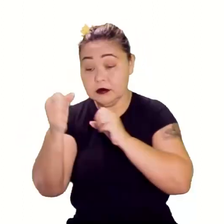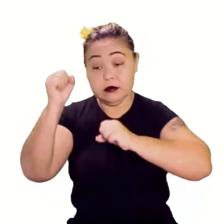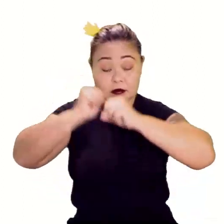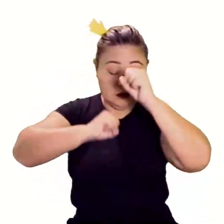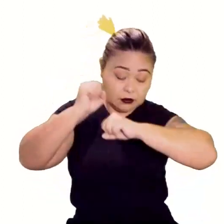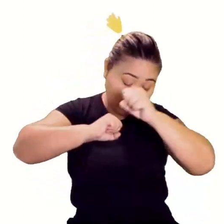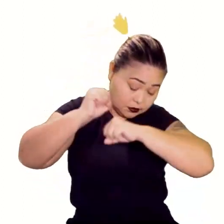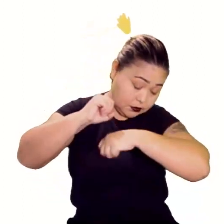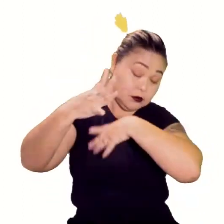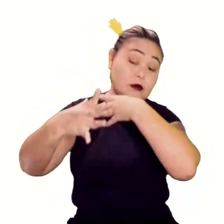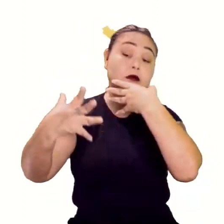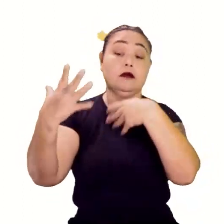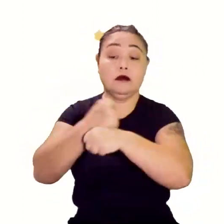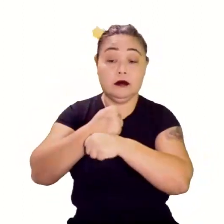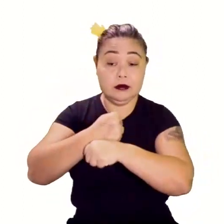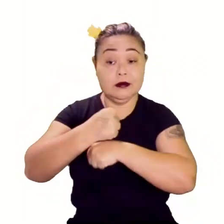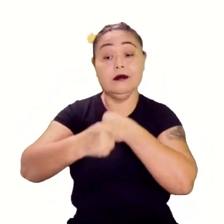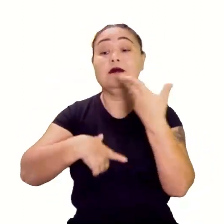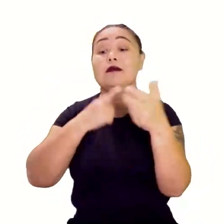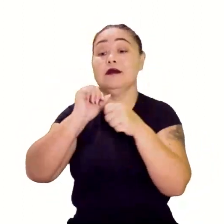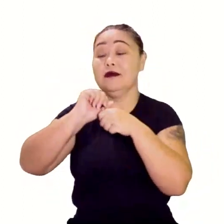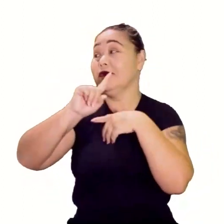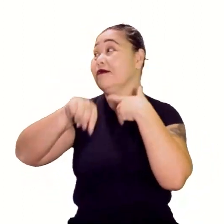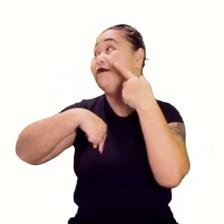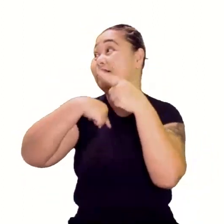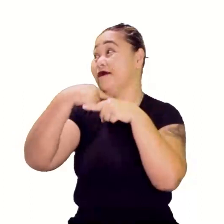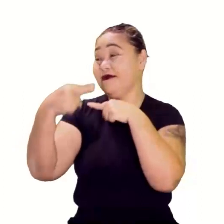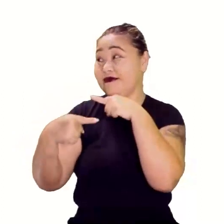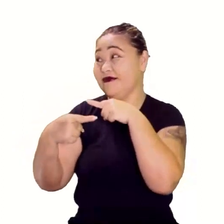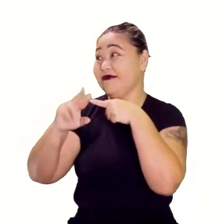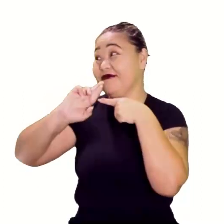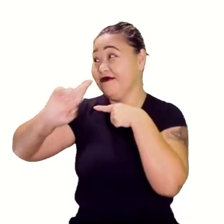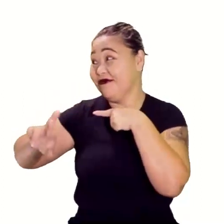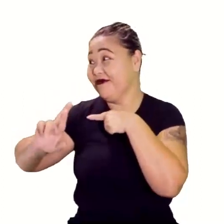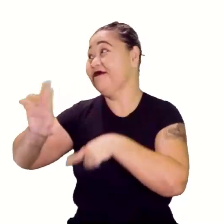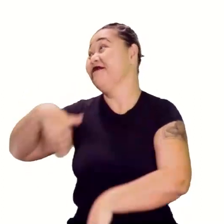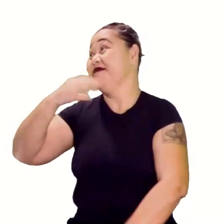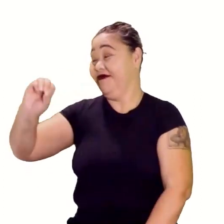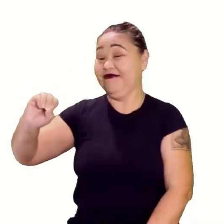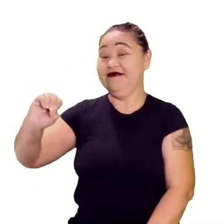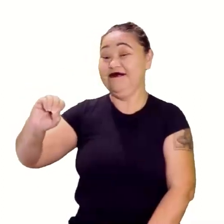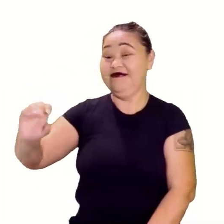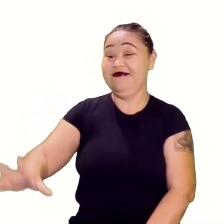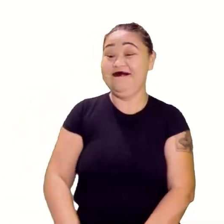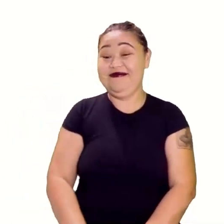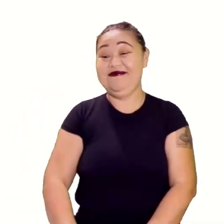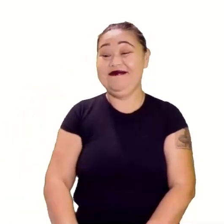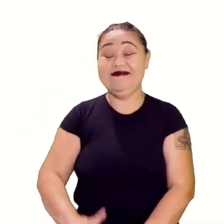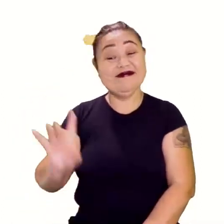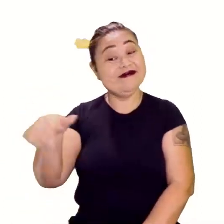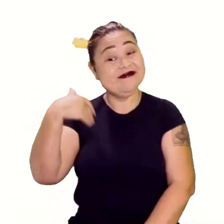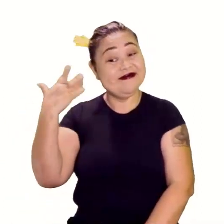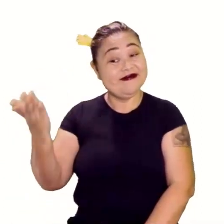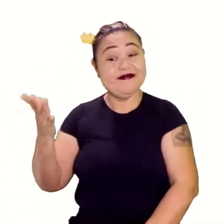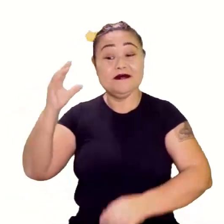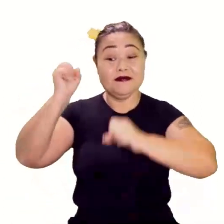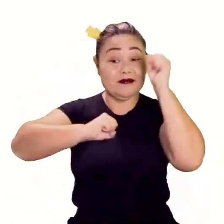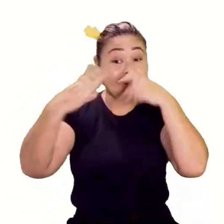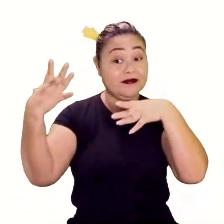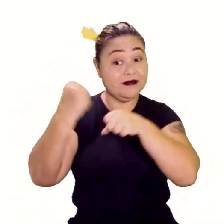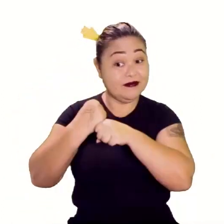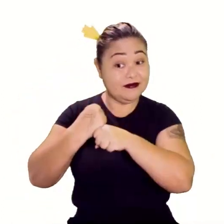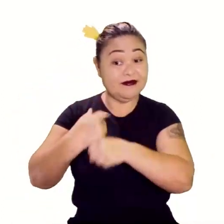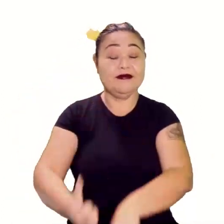a máquina faz uma operação e na saída saiu 0. Então, é a nossa máquina